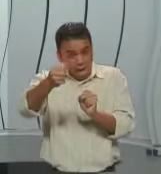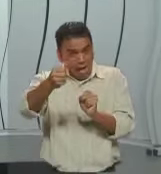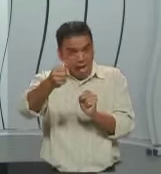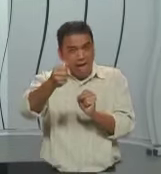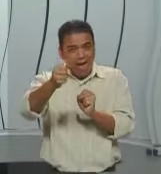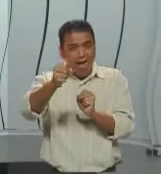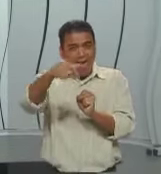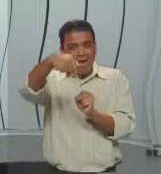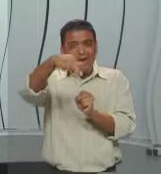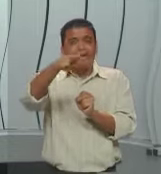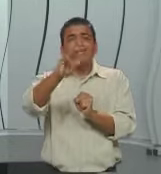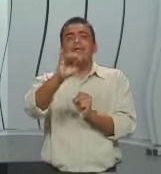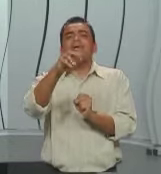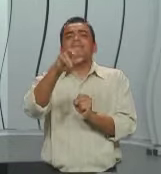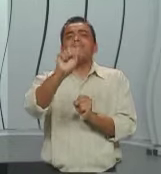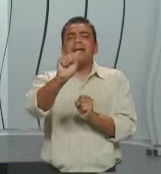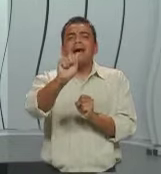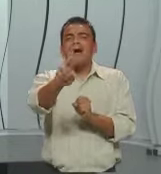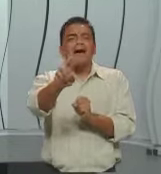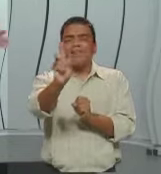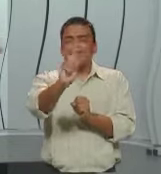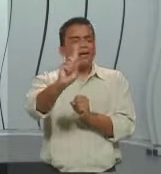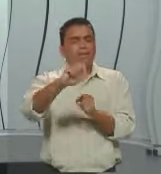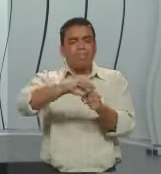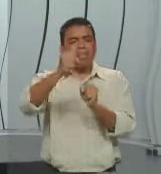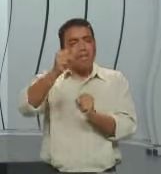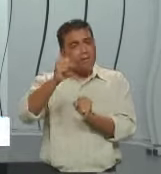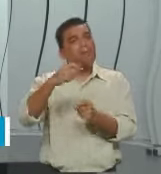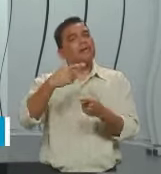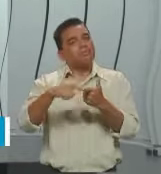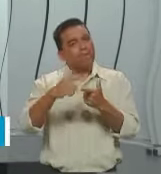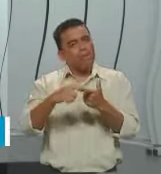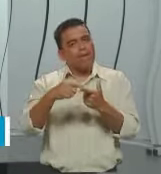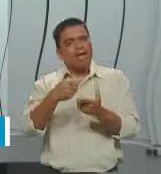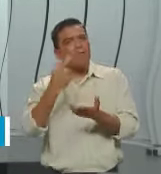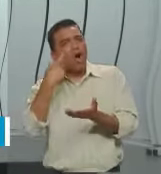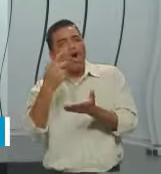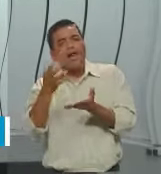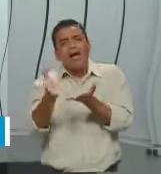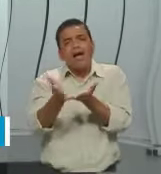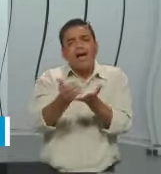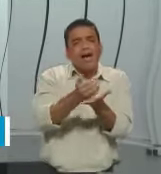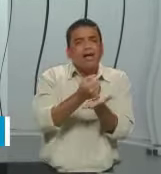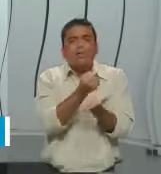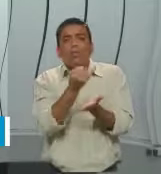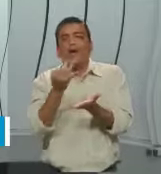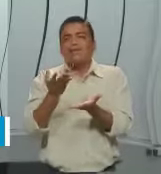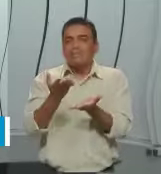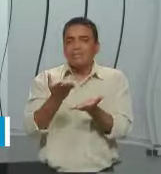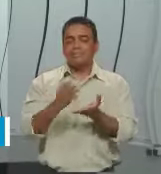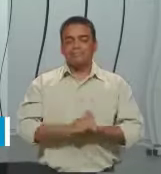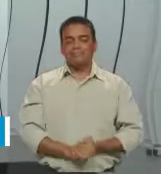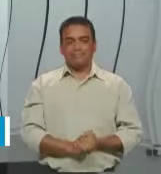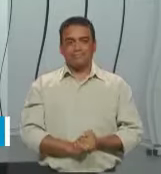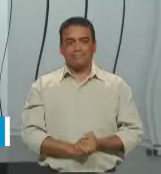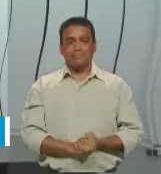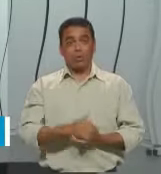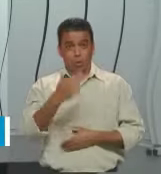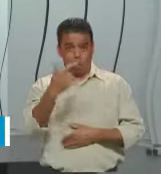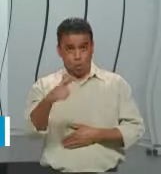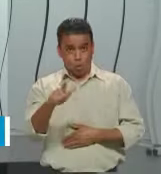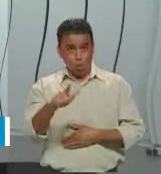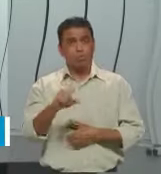perigoso quanto ligar um amperímetro em paralelo, mas vai te dar problemas na hora de obter resultados, beleza? O outro